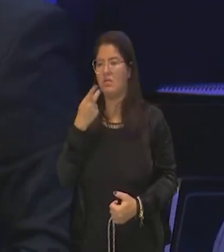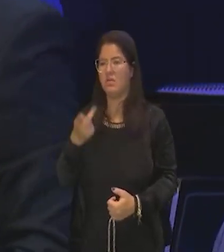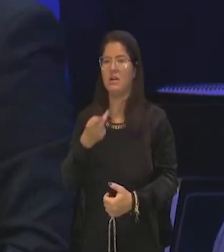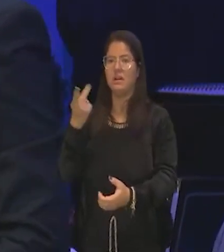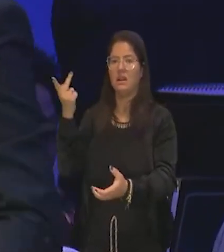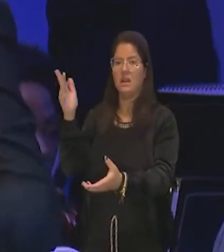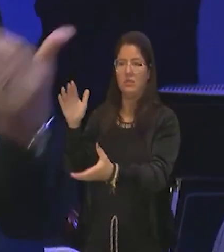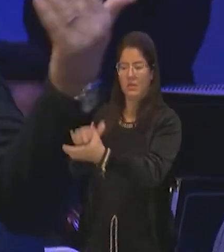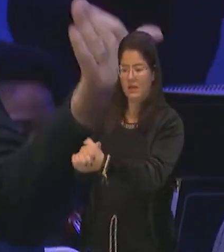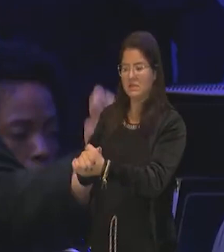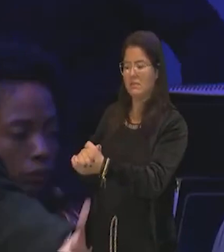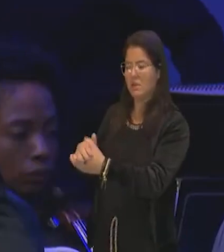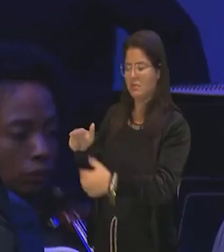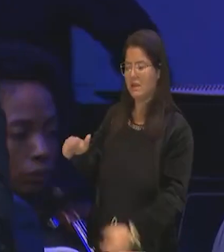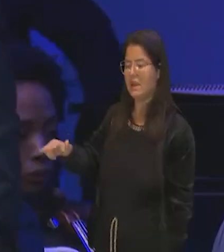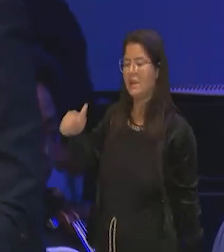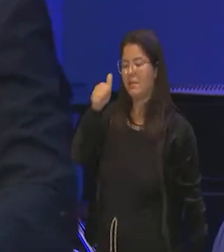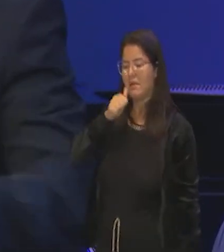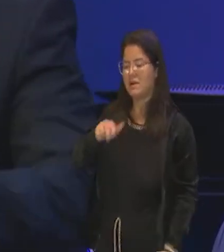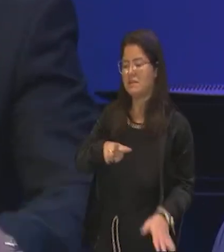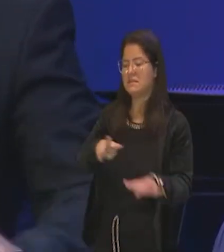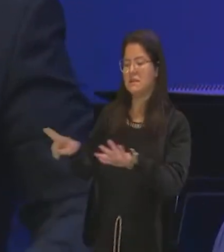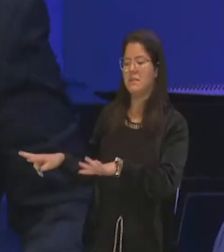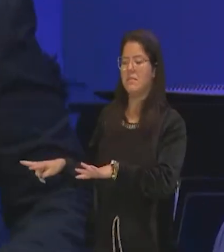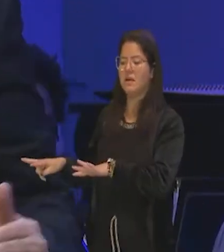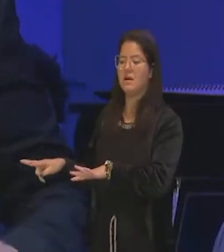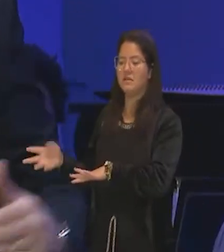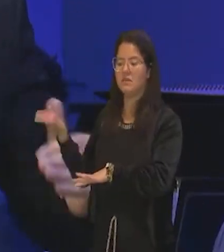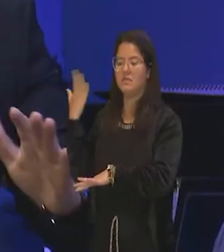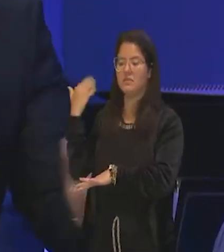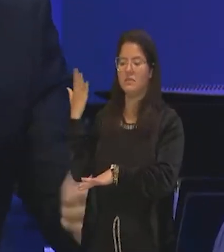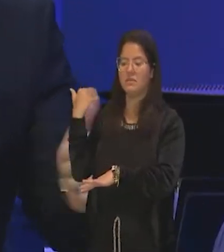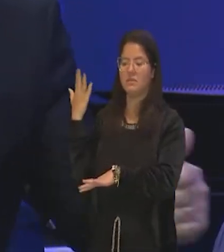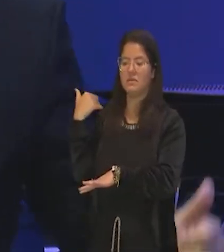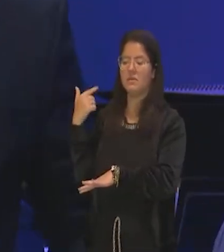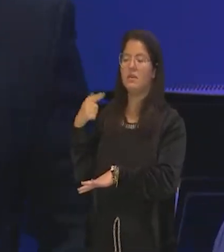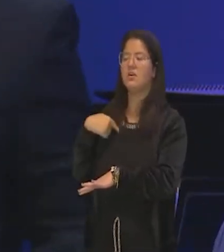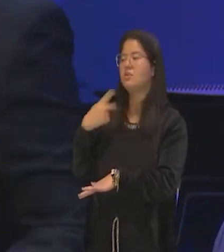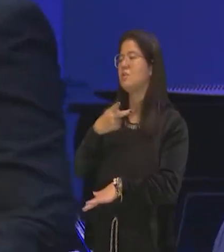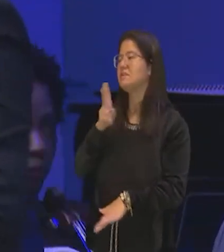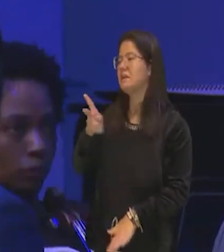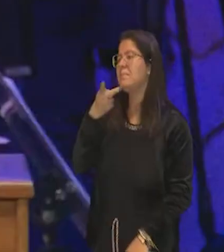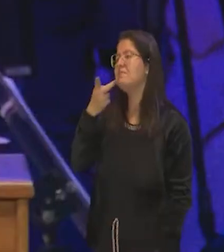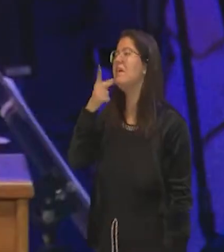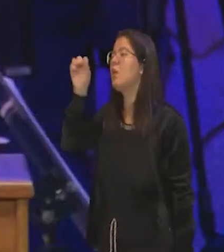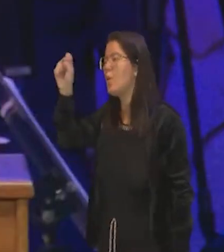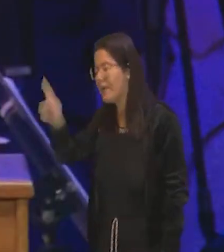da nossa irmã, na semana retrasada, sim, sim, não, não, e nós falamos sempre sim, ok.